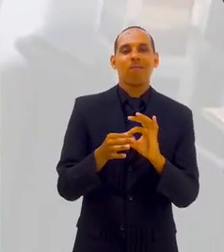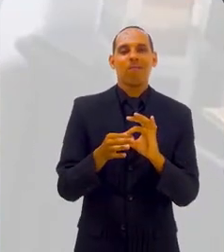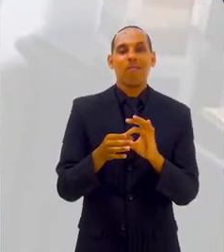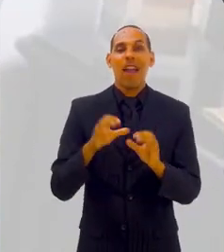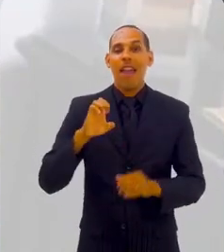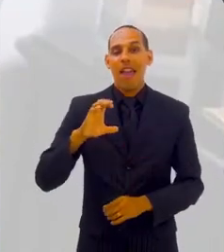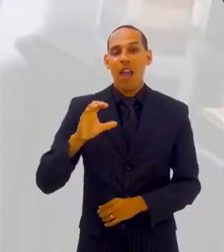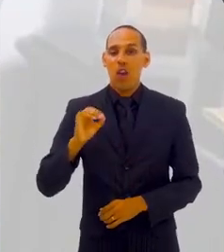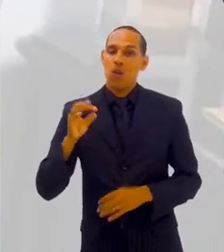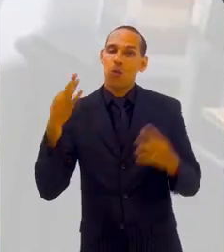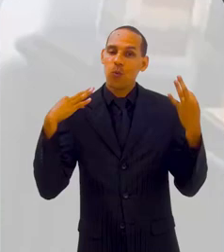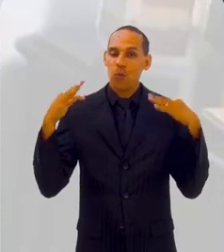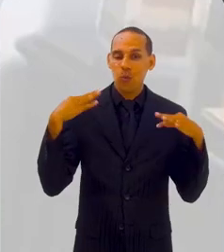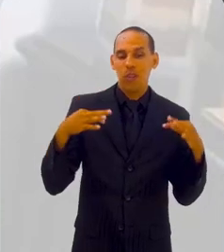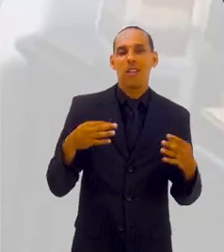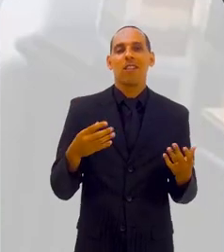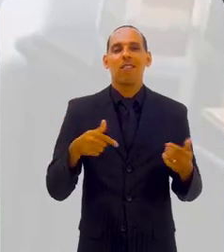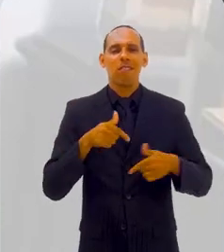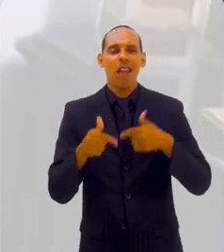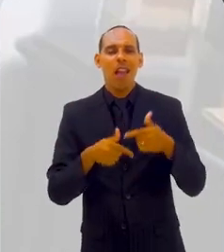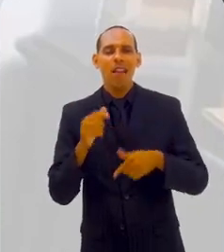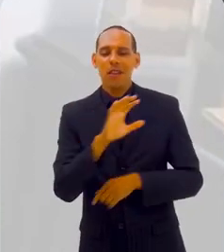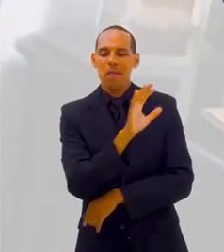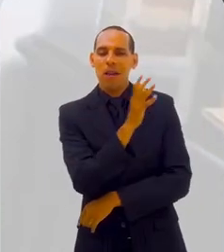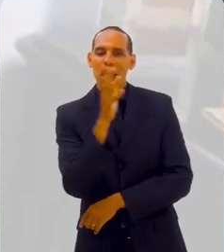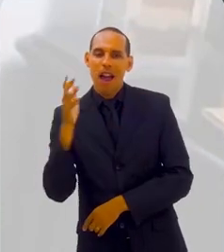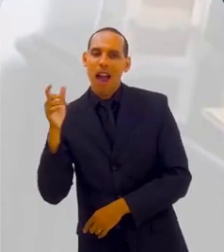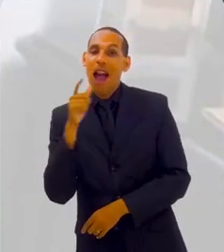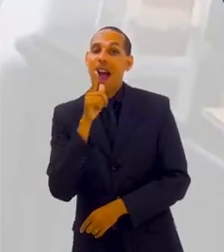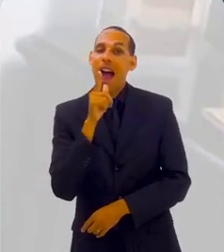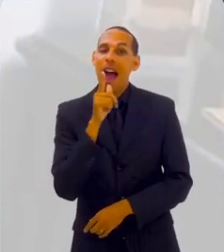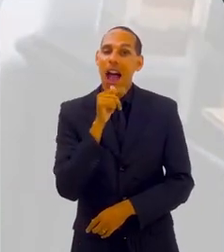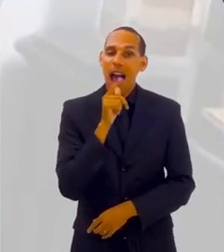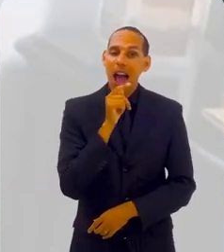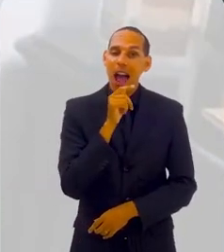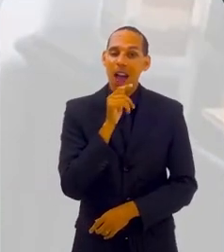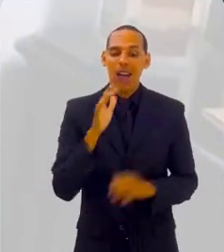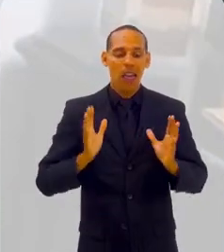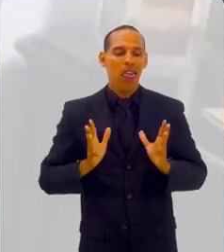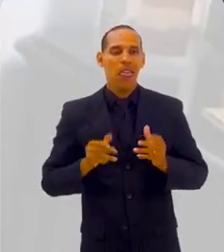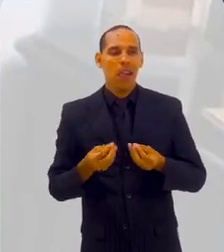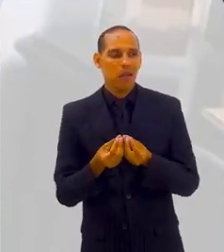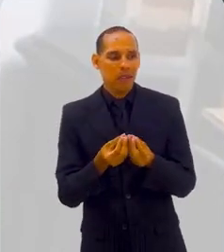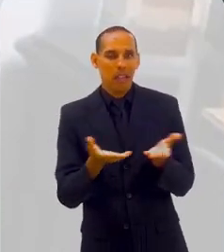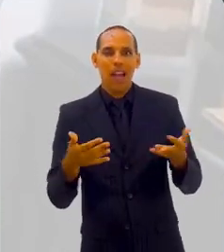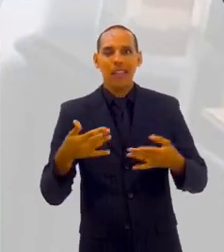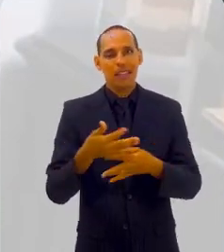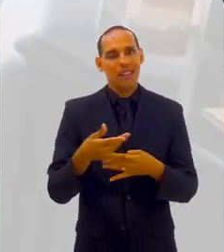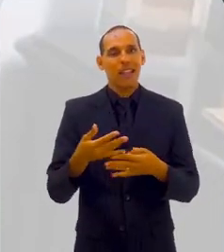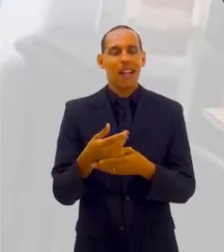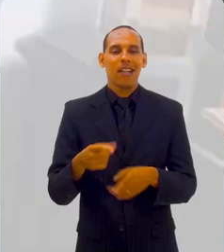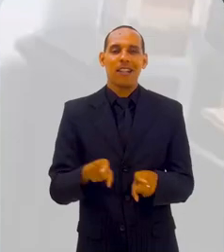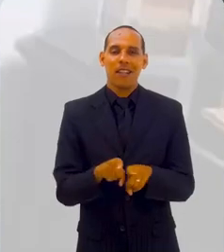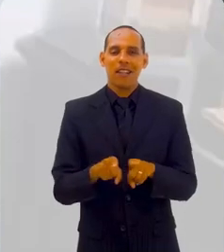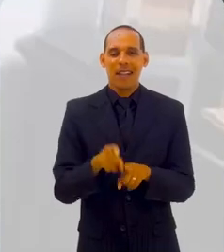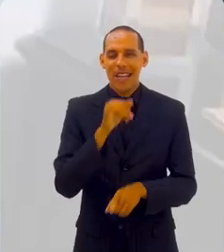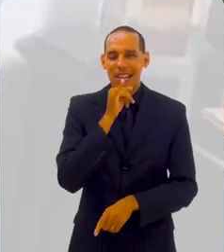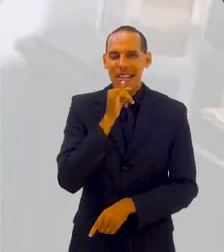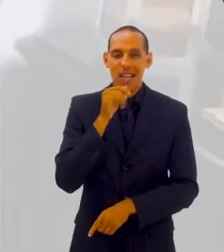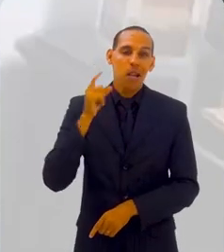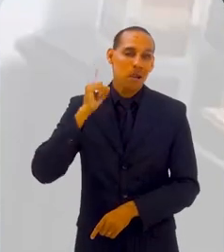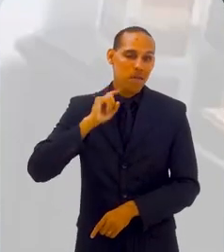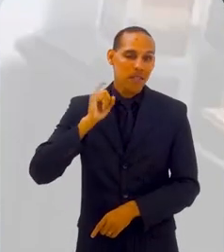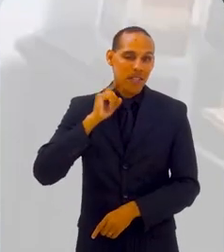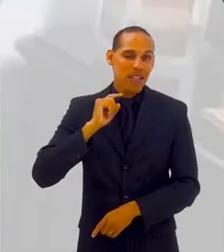o ecoturismo, trazer os serviços ambientais, a produção de água limpa para as cidades, né? Nós sabemos que, a exemplo de